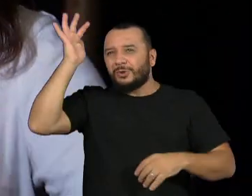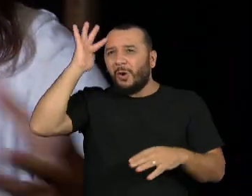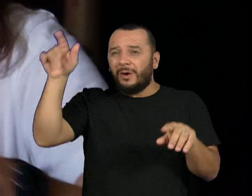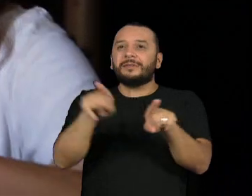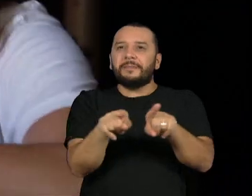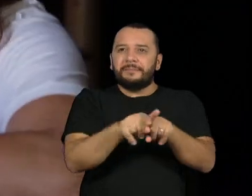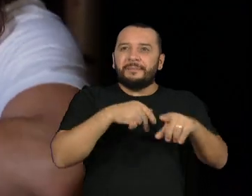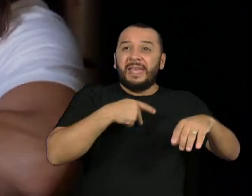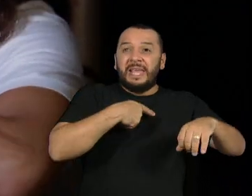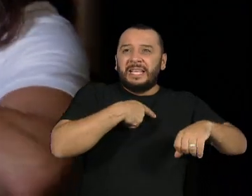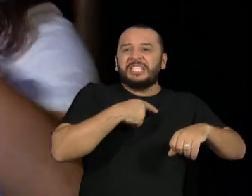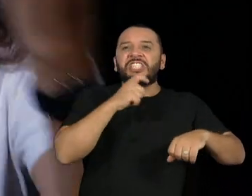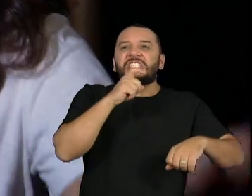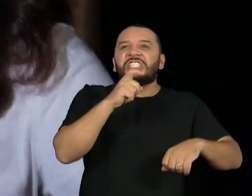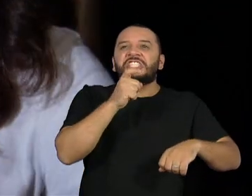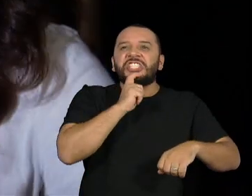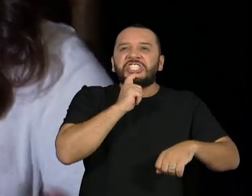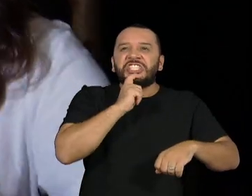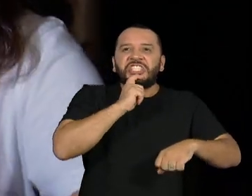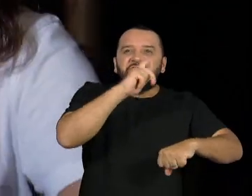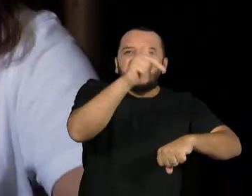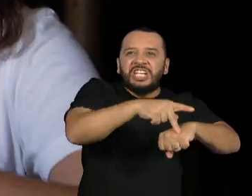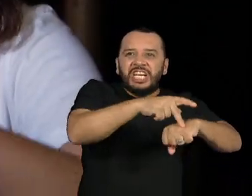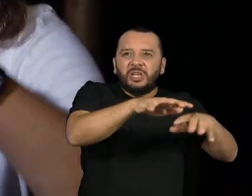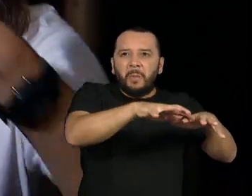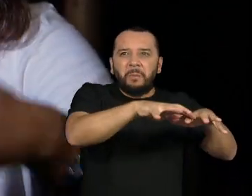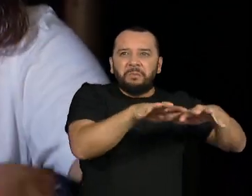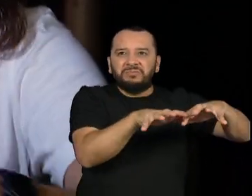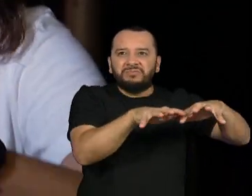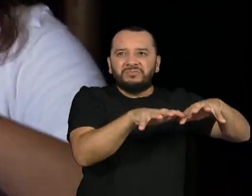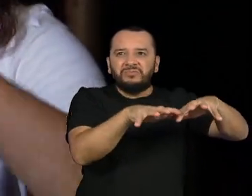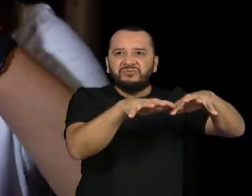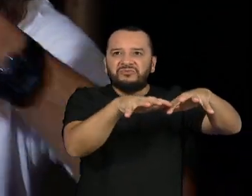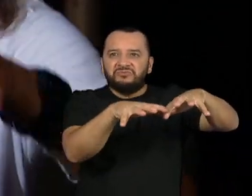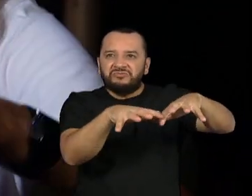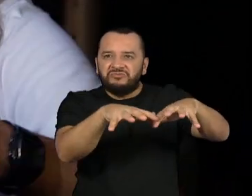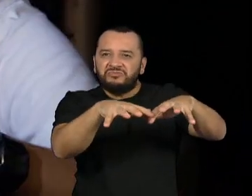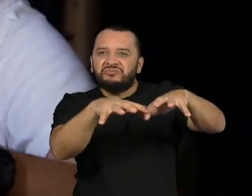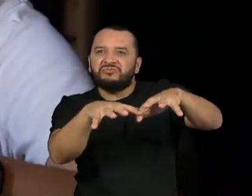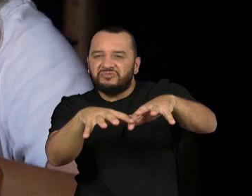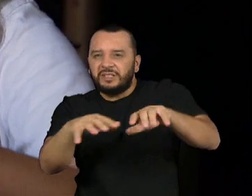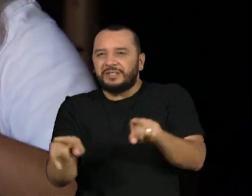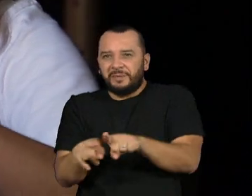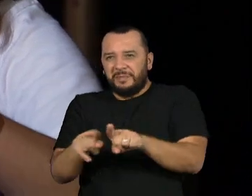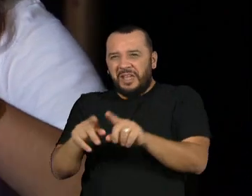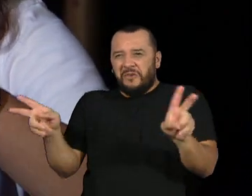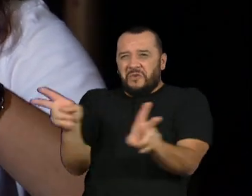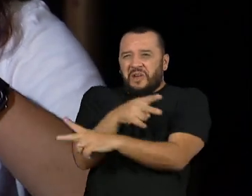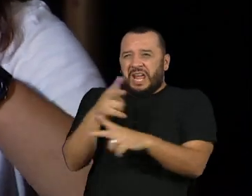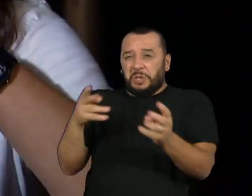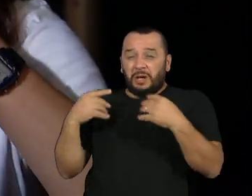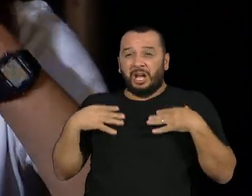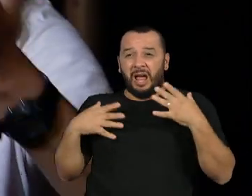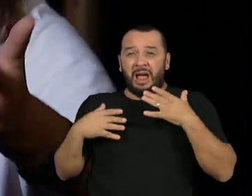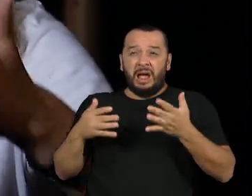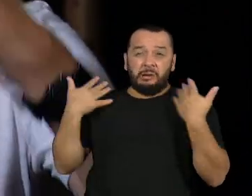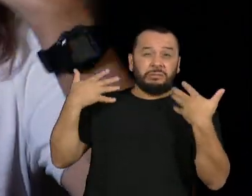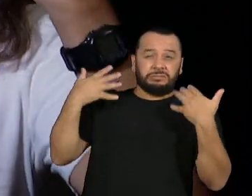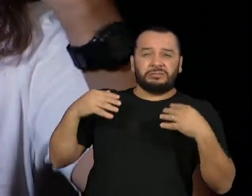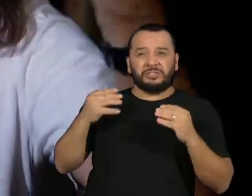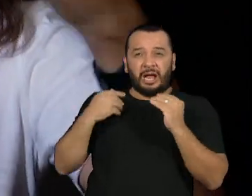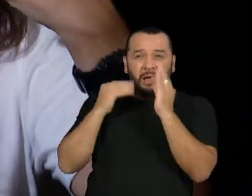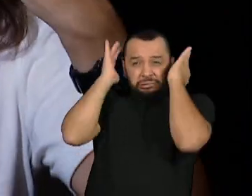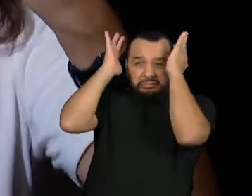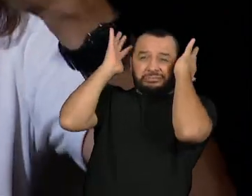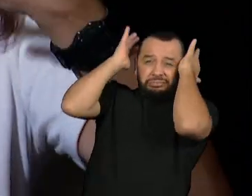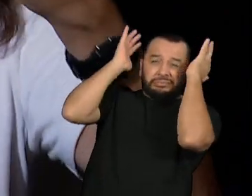casa, maiores do que a maior igreja da cidade, onde haviam esses ventos que podiam até carregar pessoas, né? E eu sonhava com isso